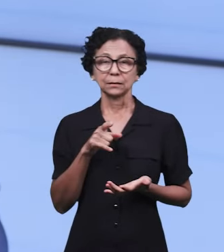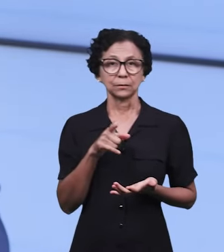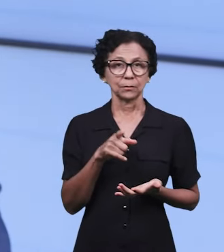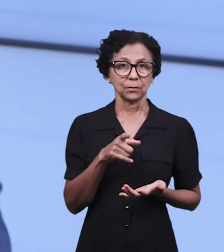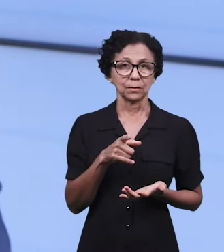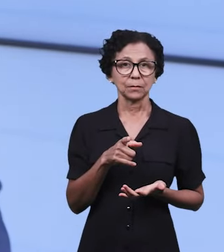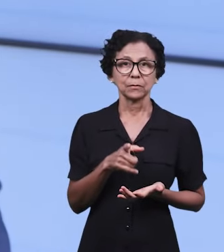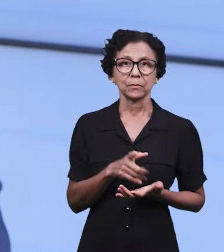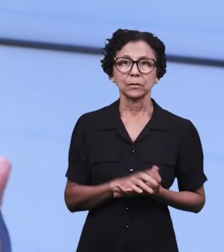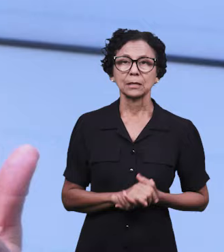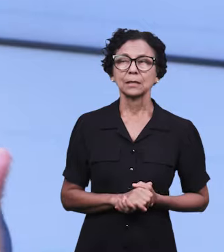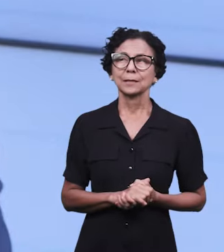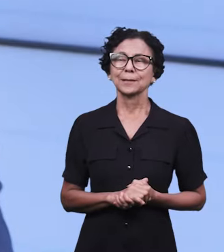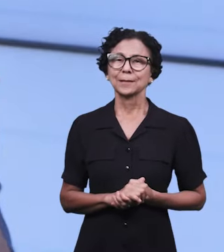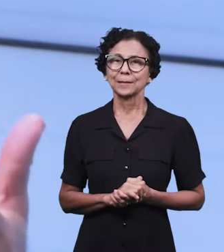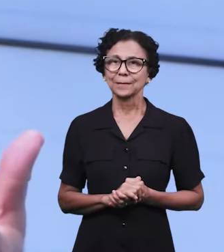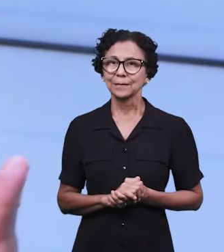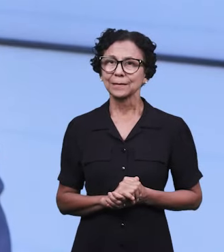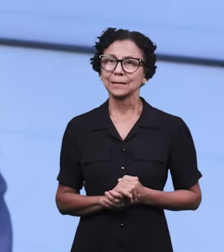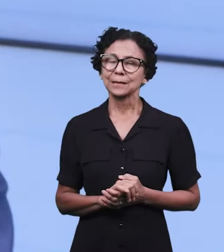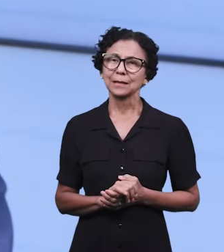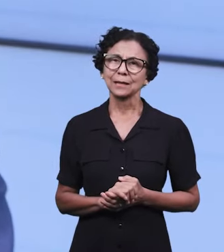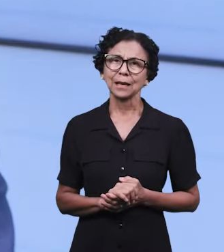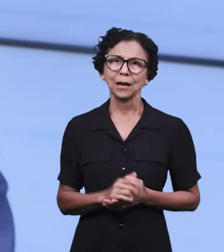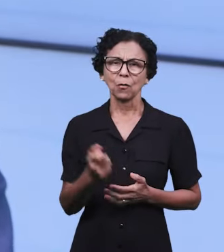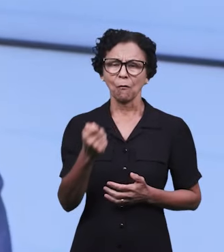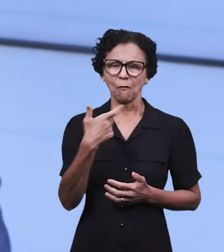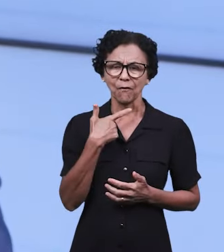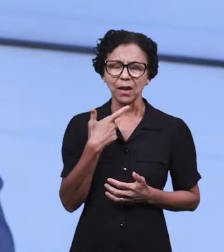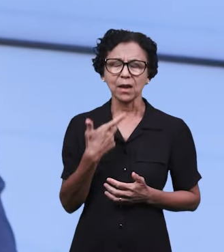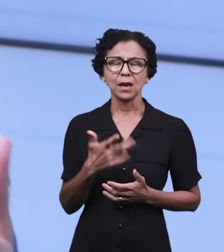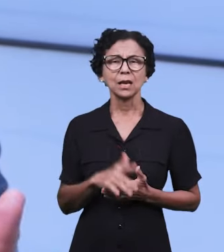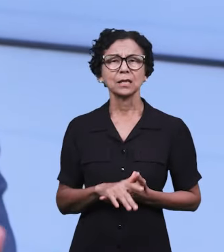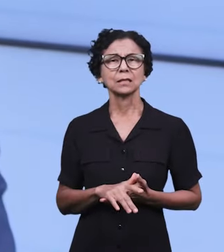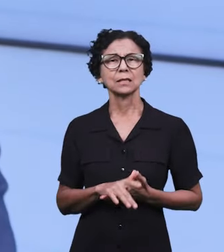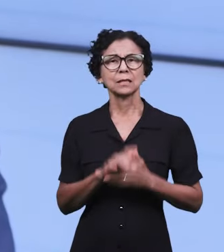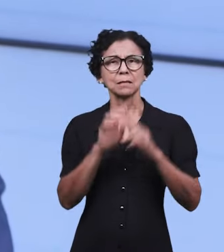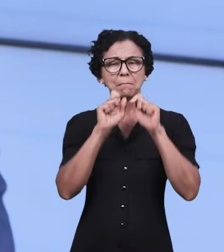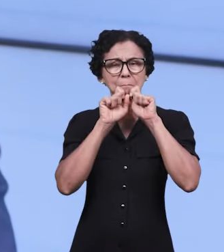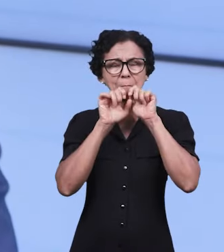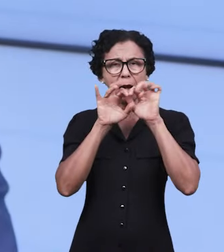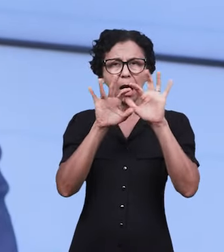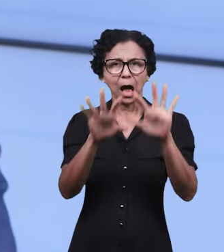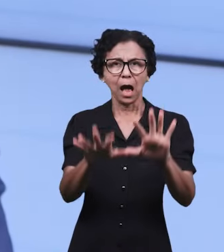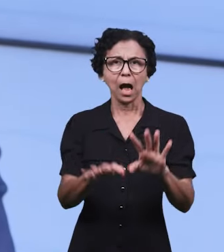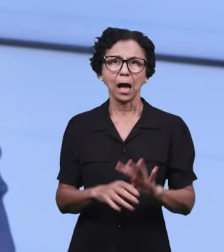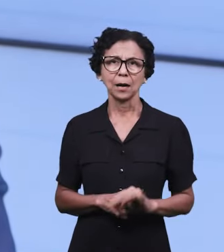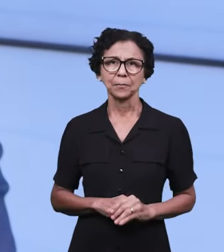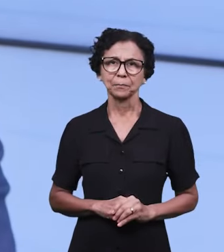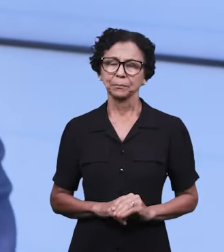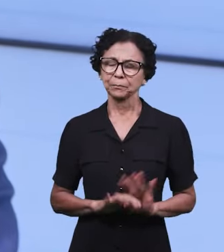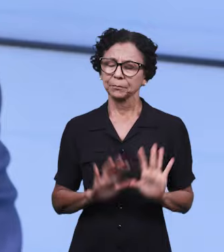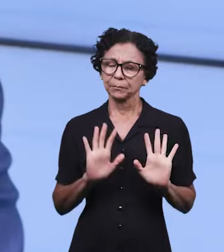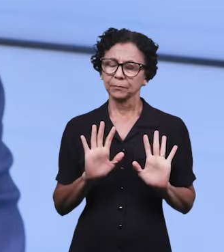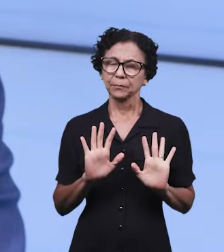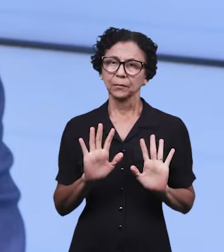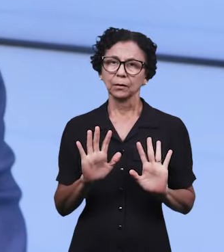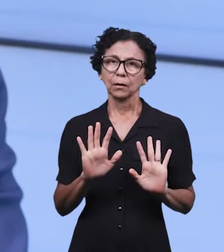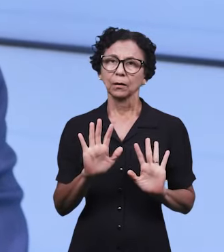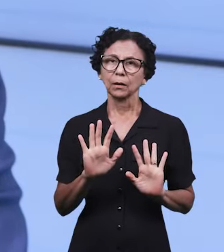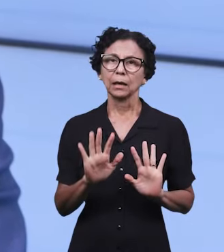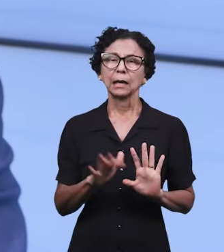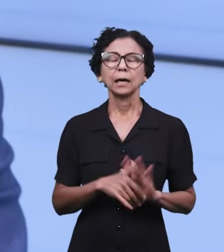e se você de alguma forma está sofrendo uma calúnia uma difamação uma injúria Não tente responder na mesma